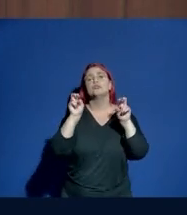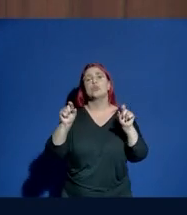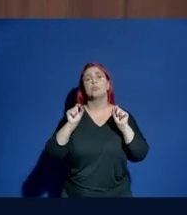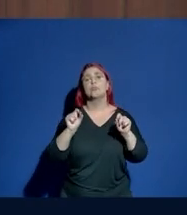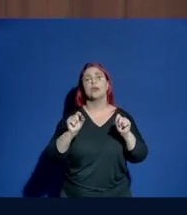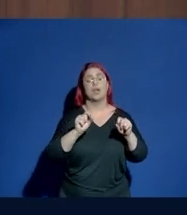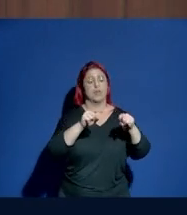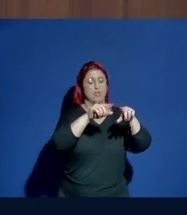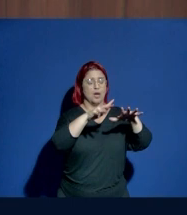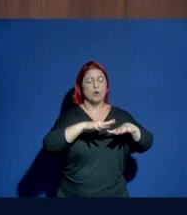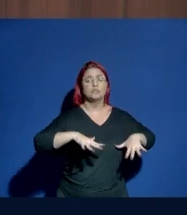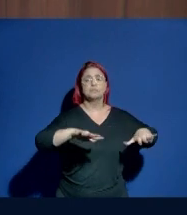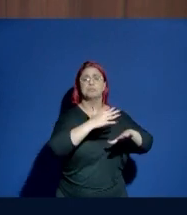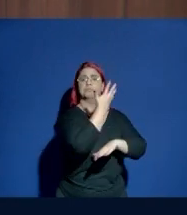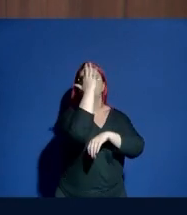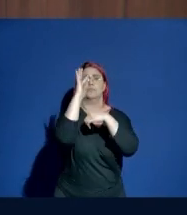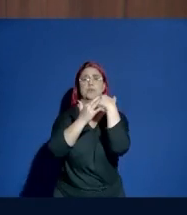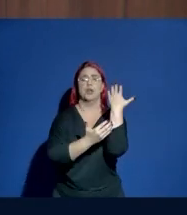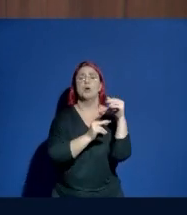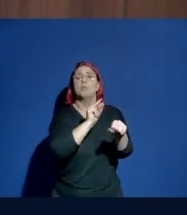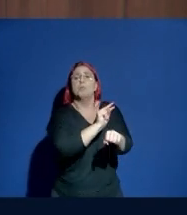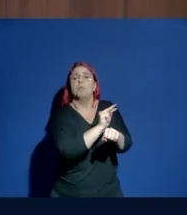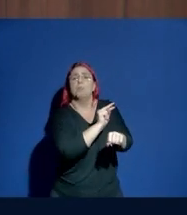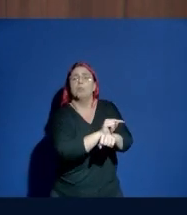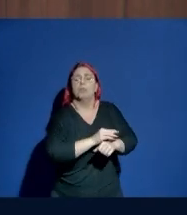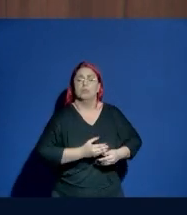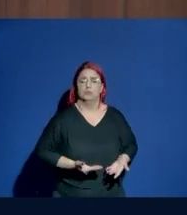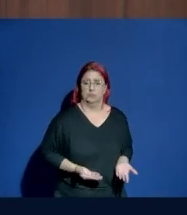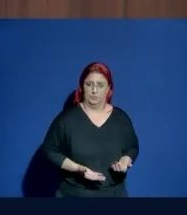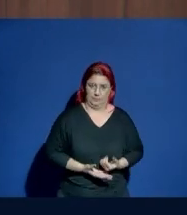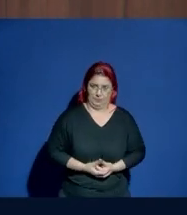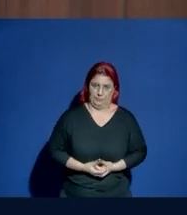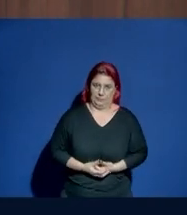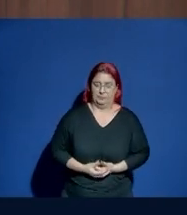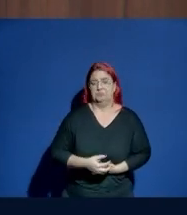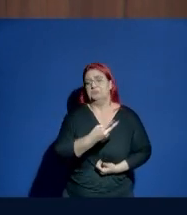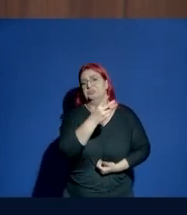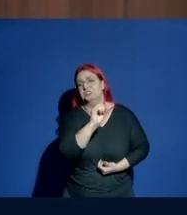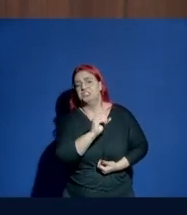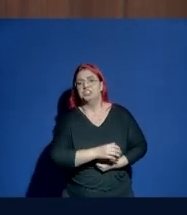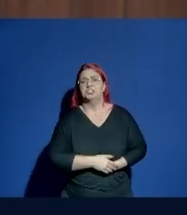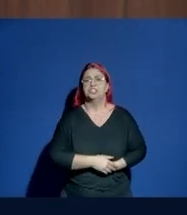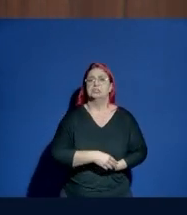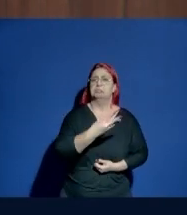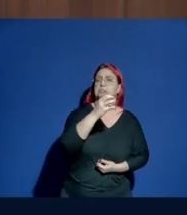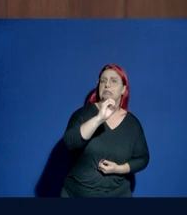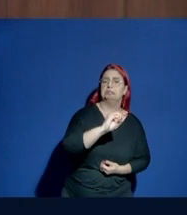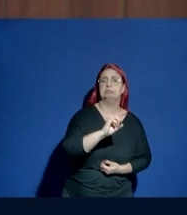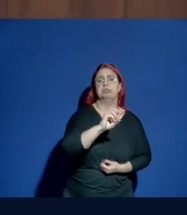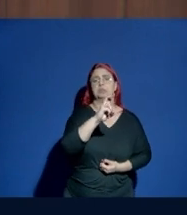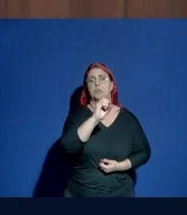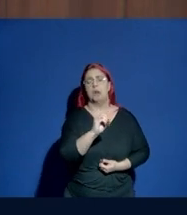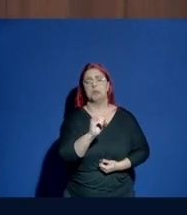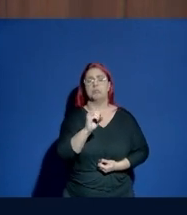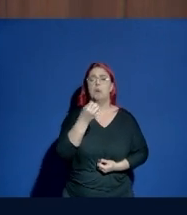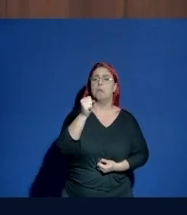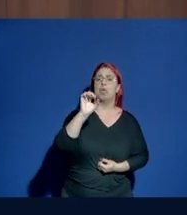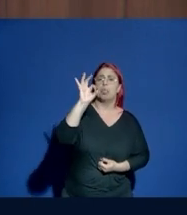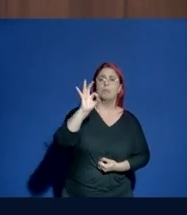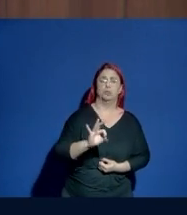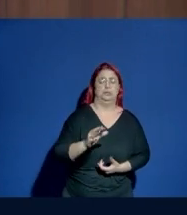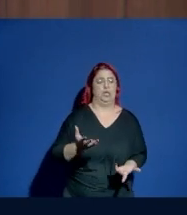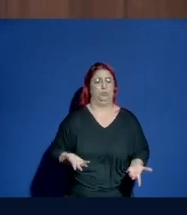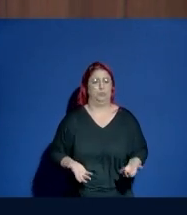nossos Reservas das nossas propriedades de 20 35 580 por cento